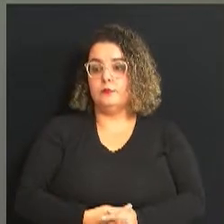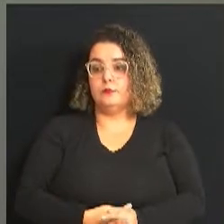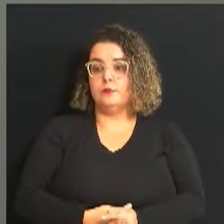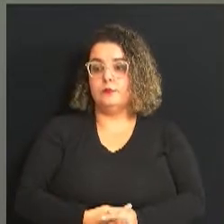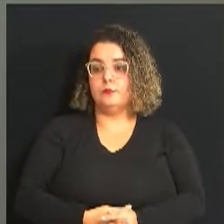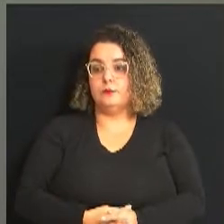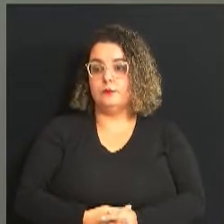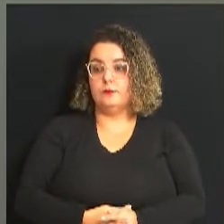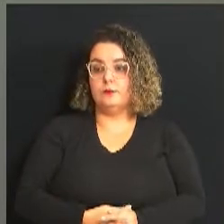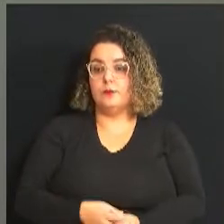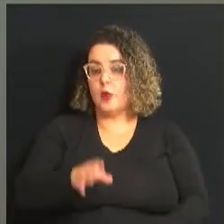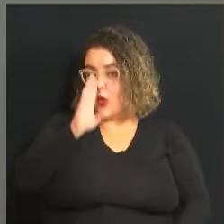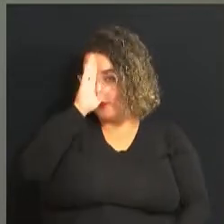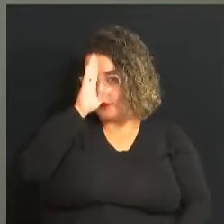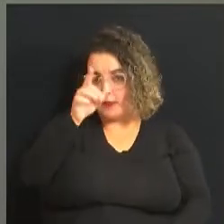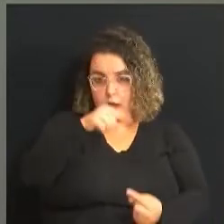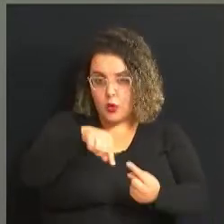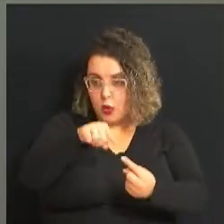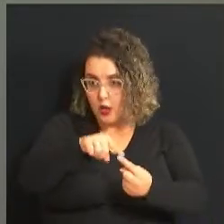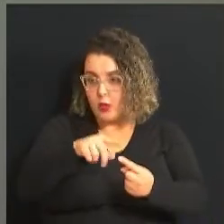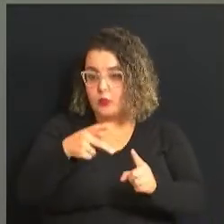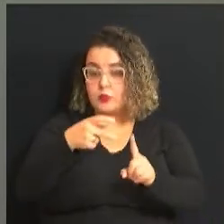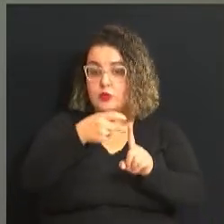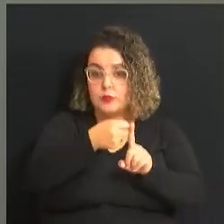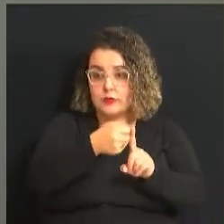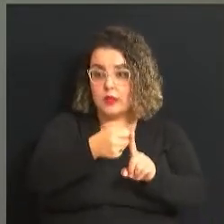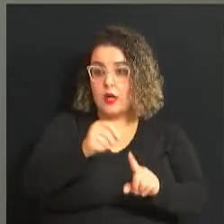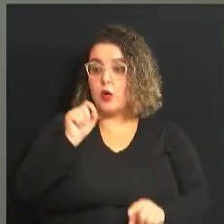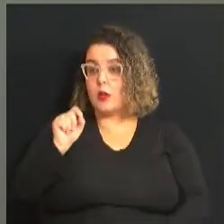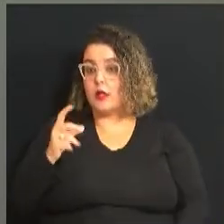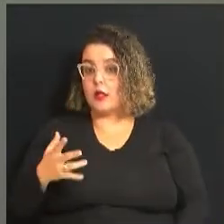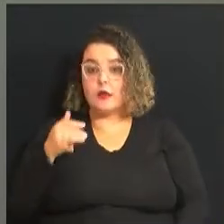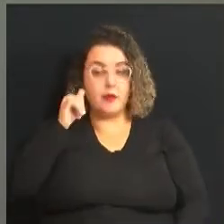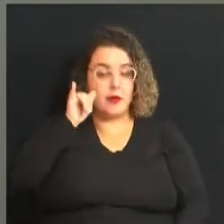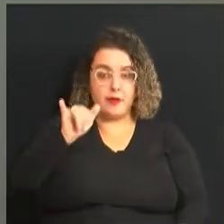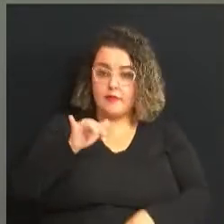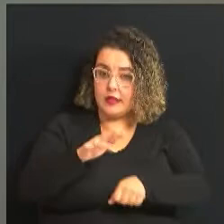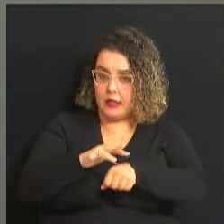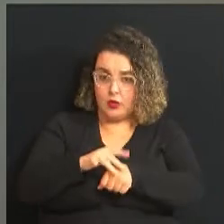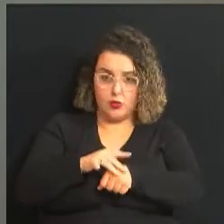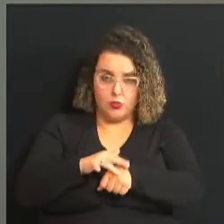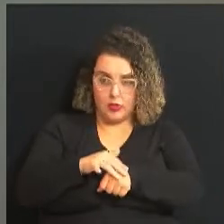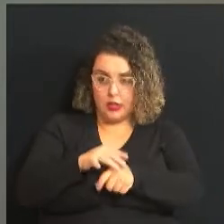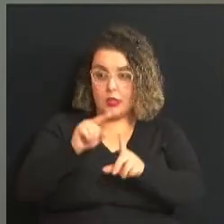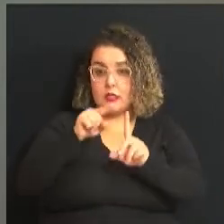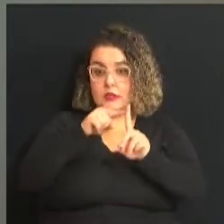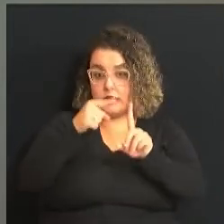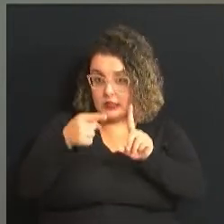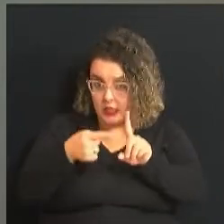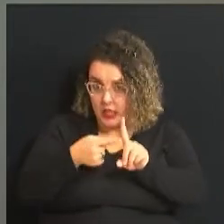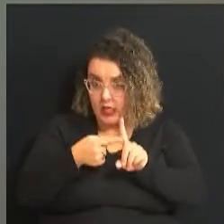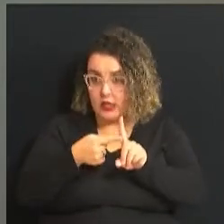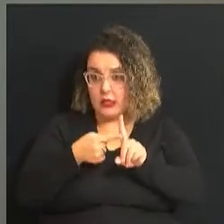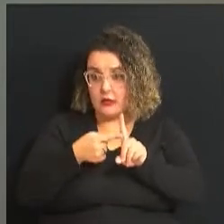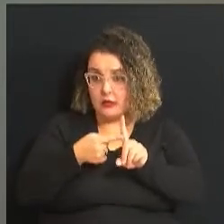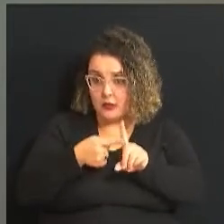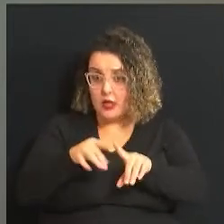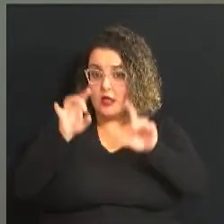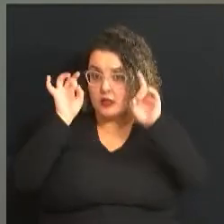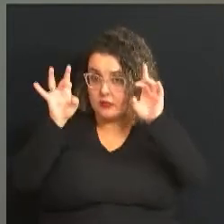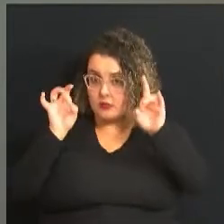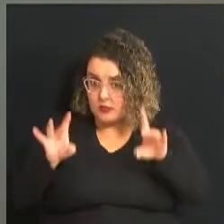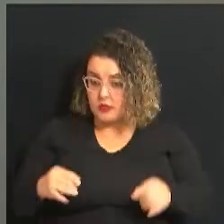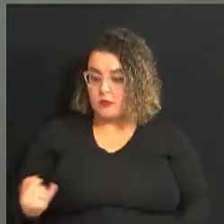o principal objetivo da vacinação é evitar doenças, né? E na gravidez, isso é especialmente